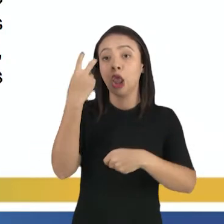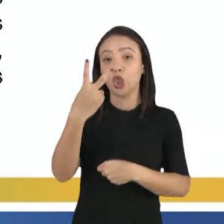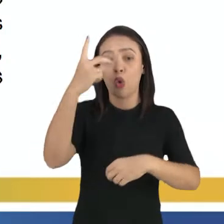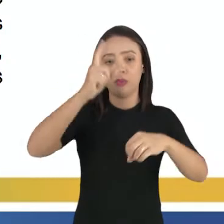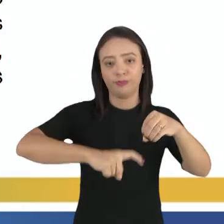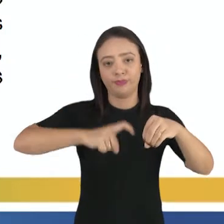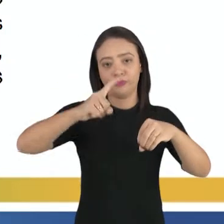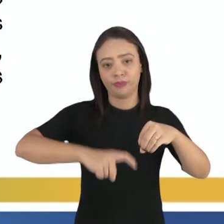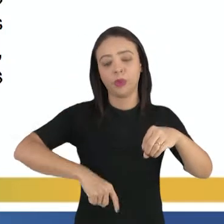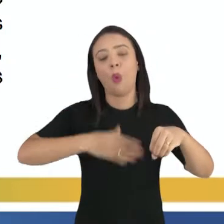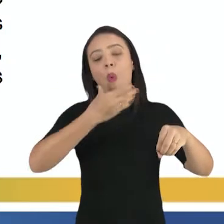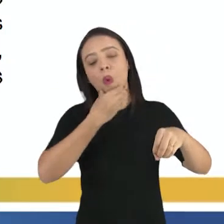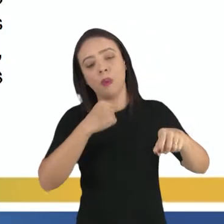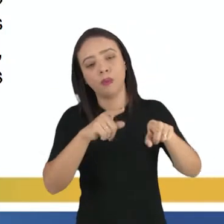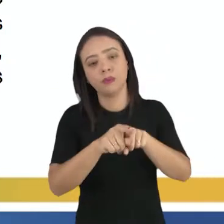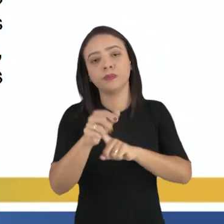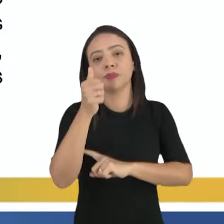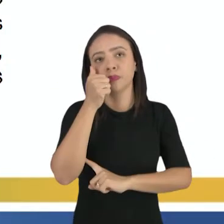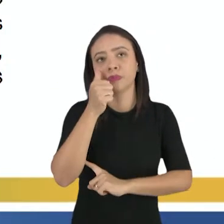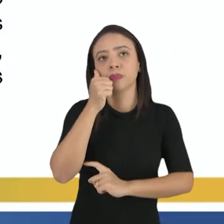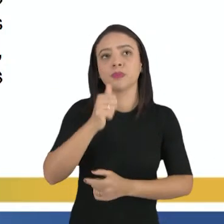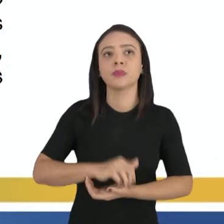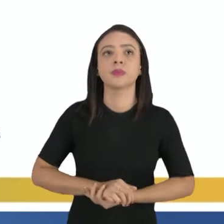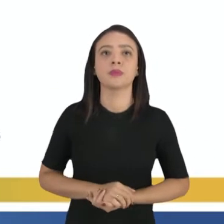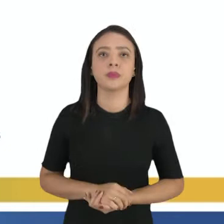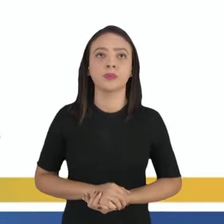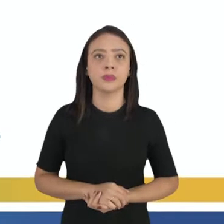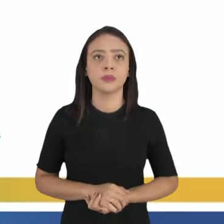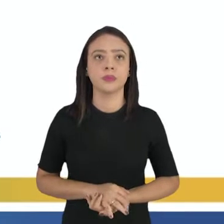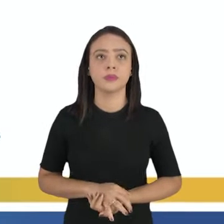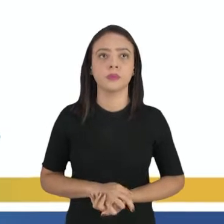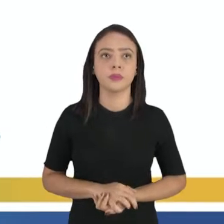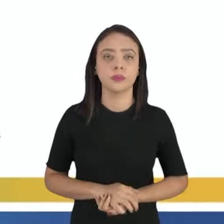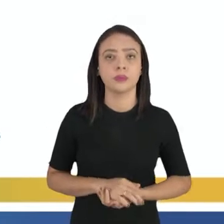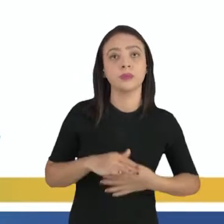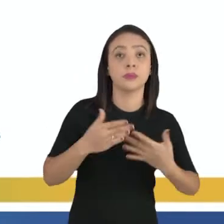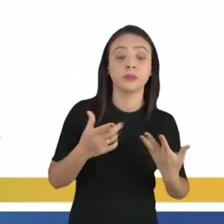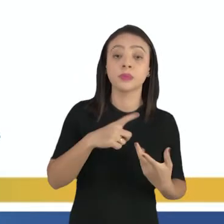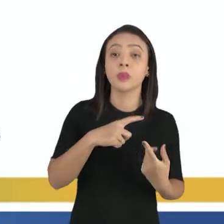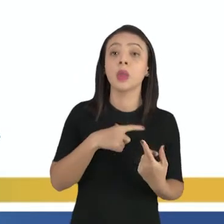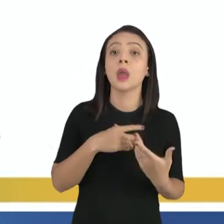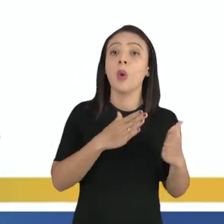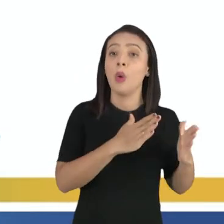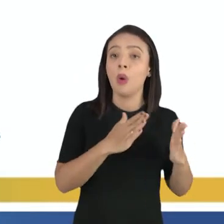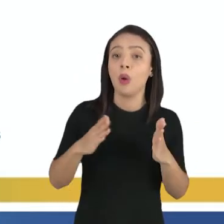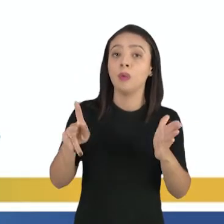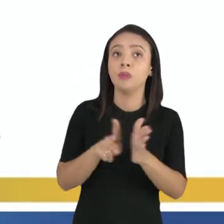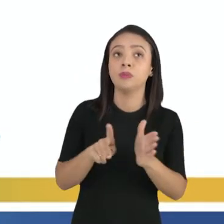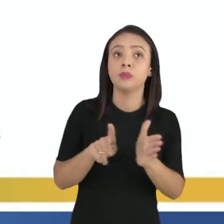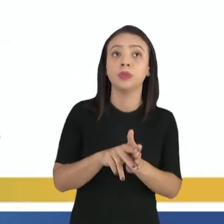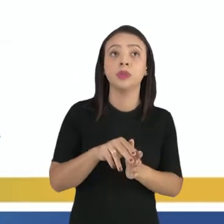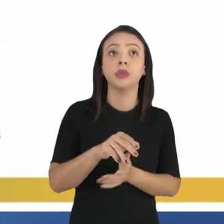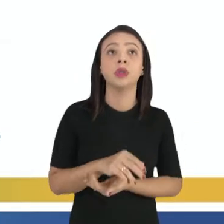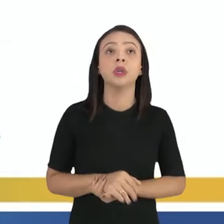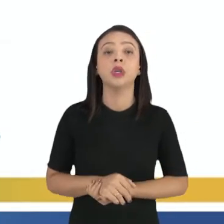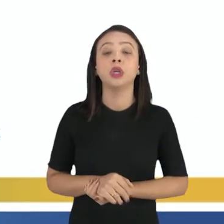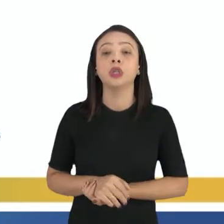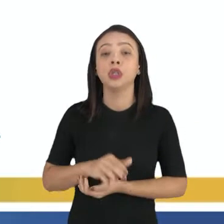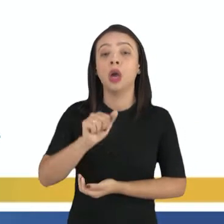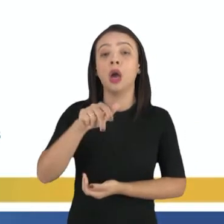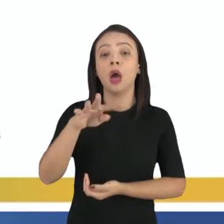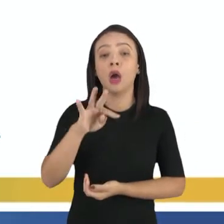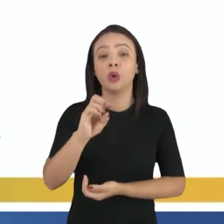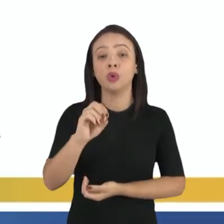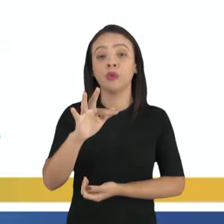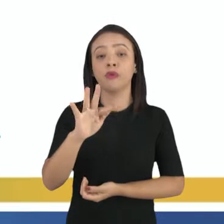gametas, tanto o masculino quanto o feminino. Bom, existe esse processo de autofecundação, né, que